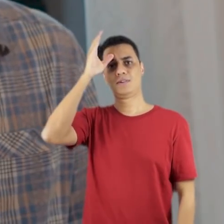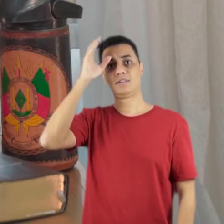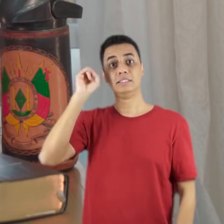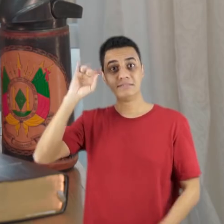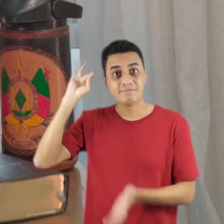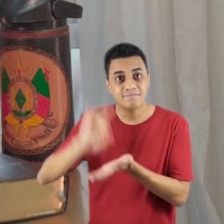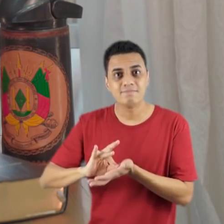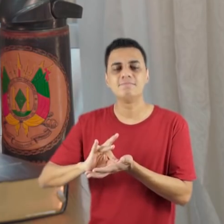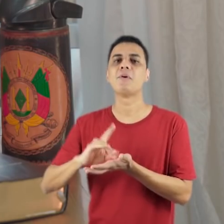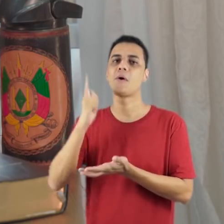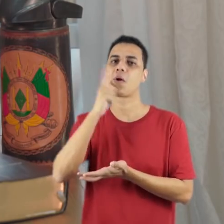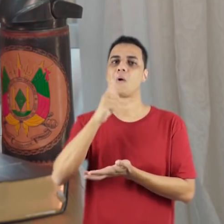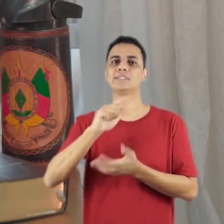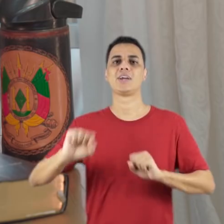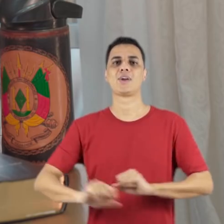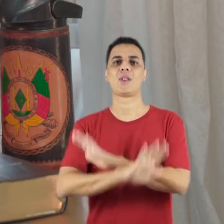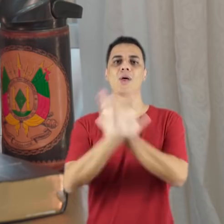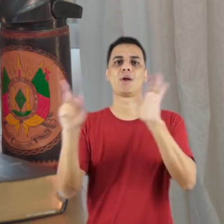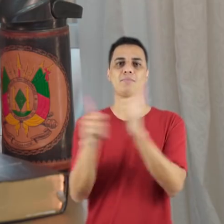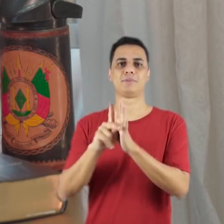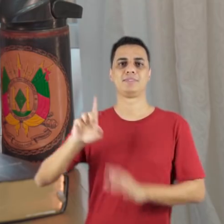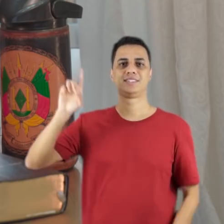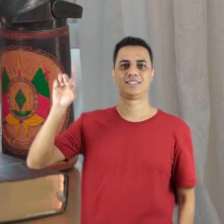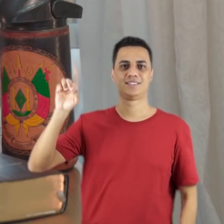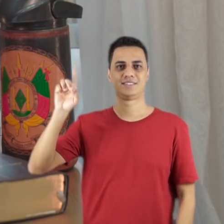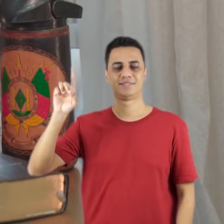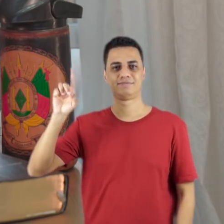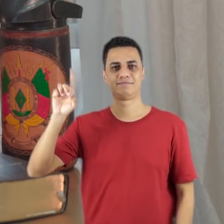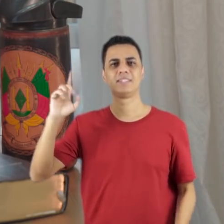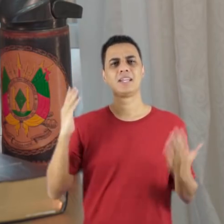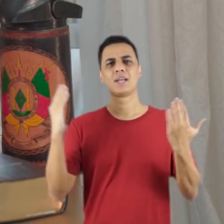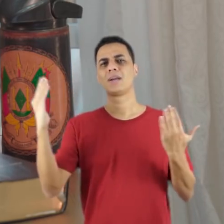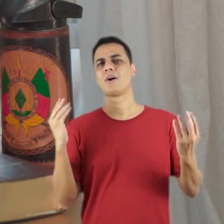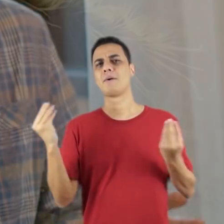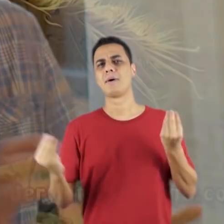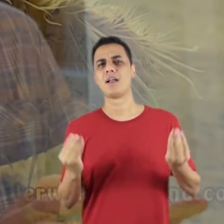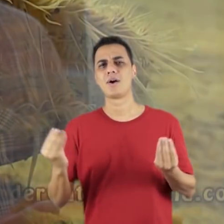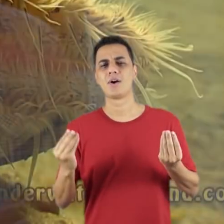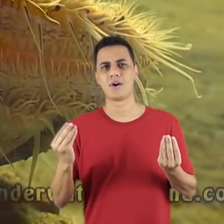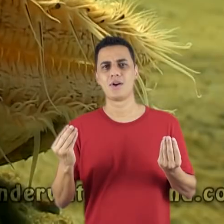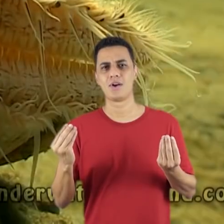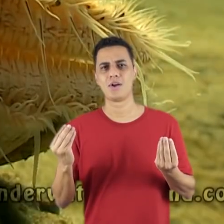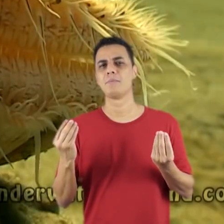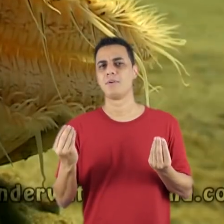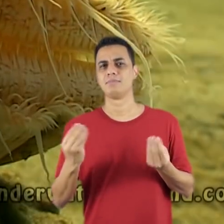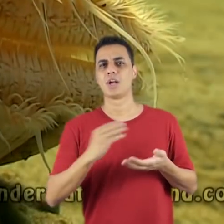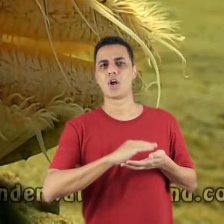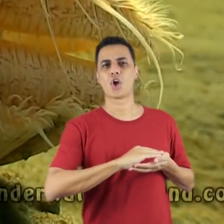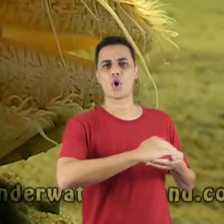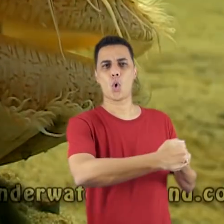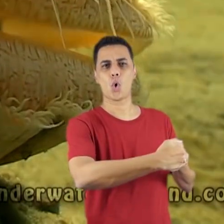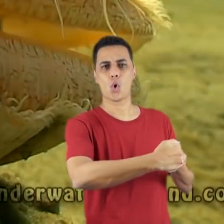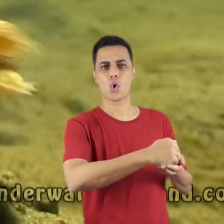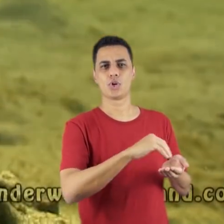Ele. Pensa agora numa comparação estranha. A reação da concha e da massa de pão. A concha, ao perceber a